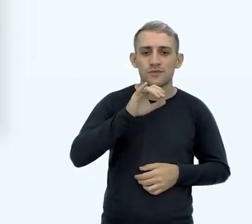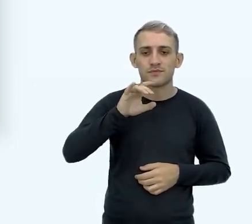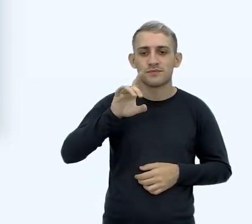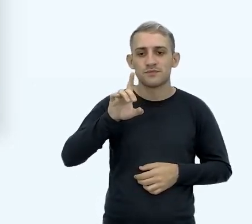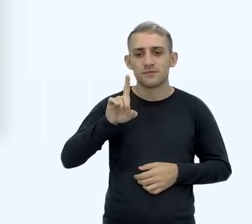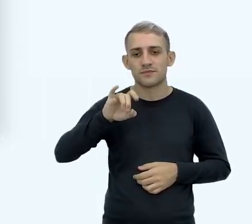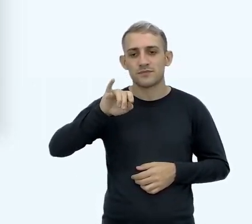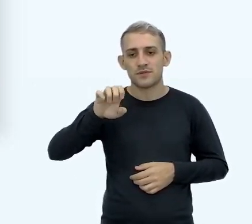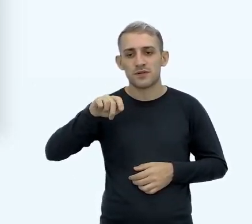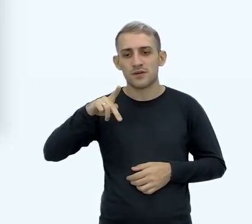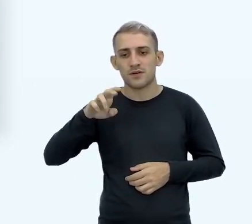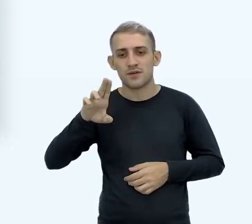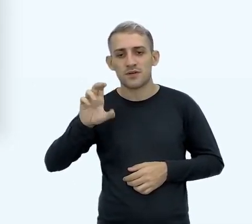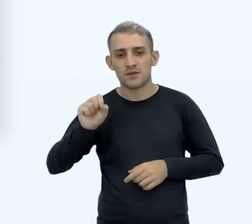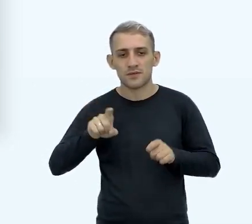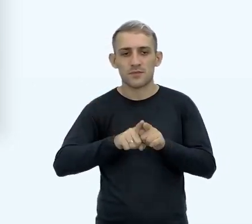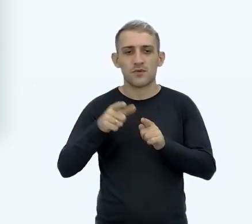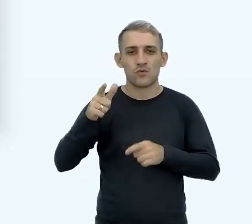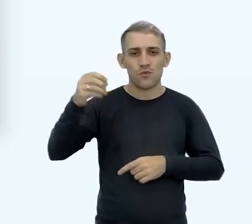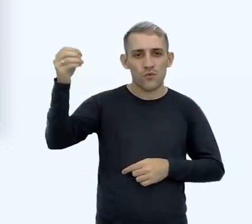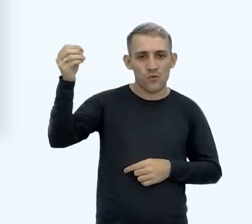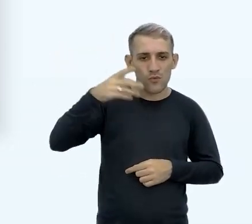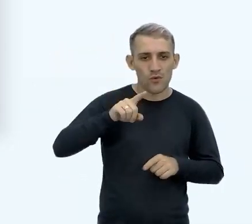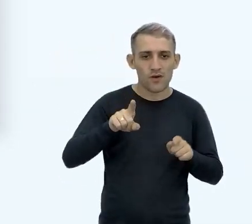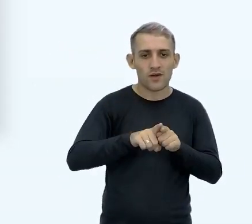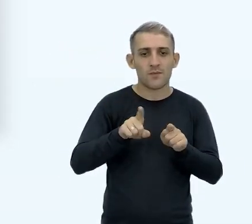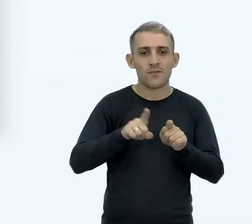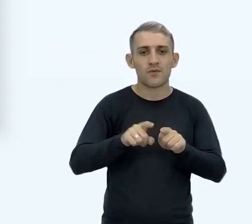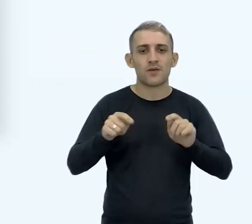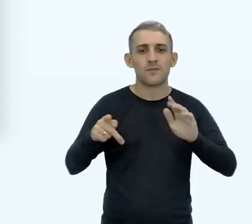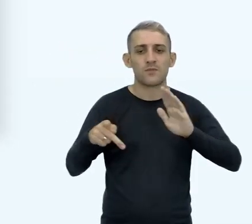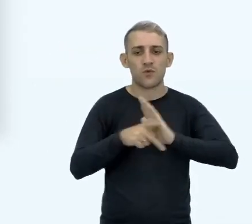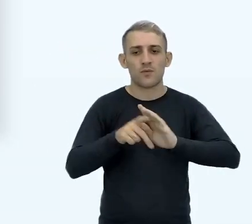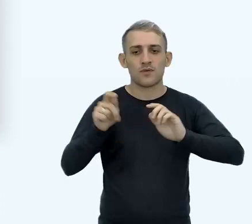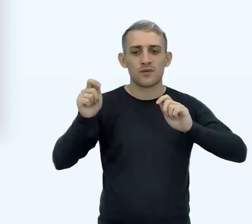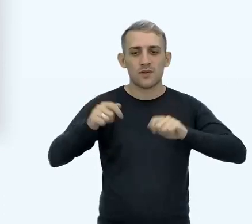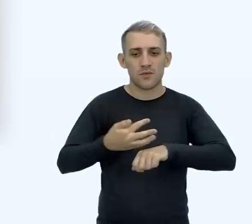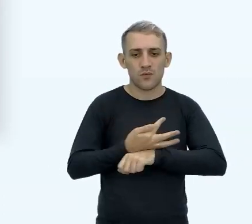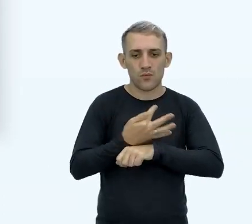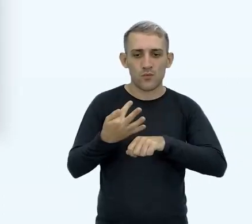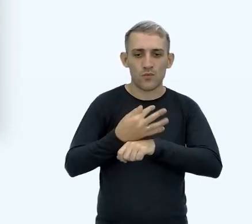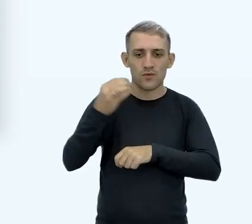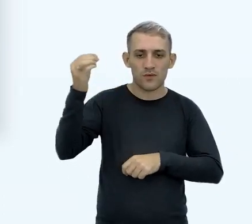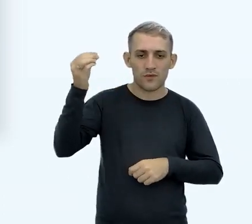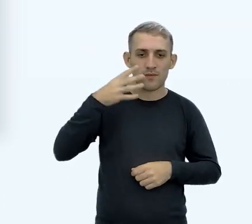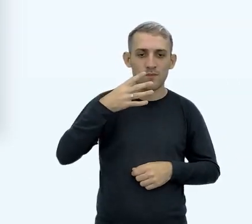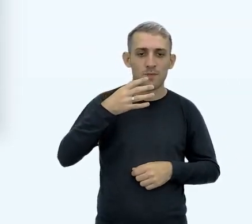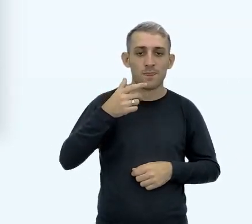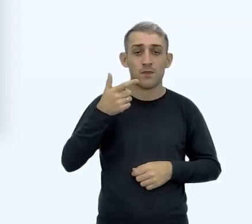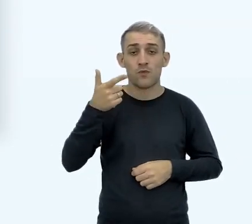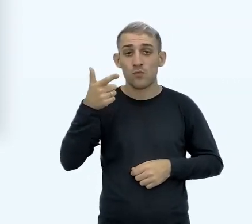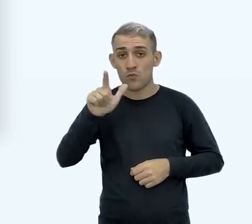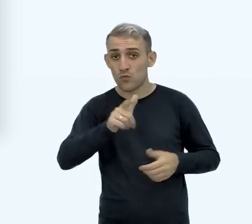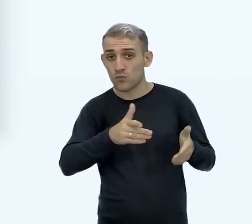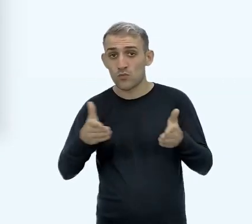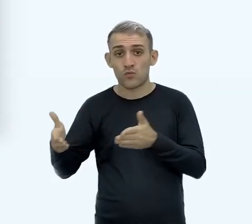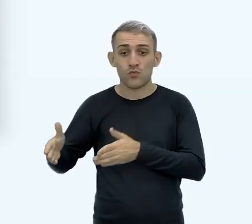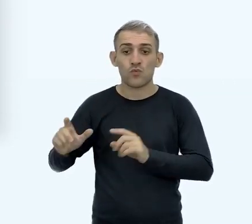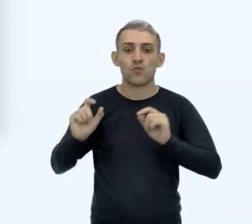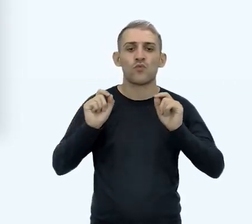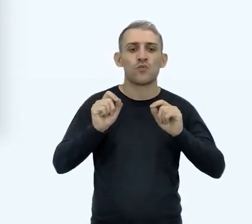jumpers e botões de acendimento e inclusive resistores para proteção desses LEDs. O próximo passo